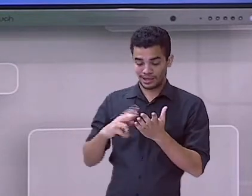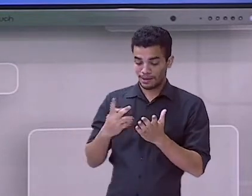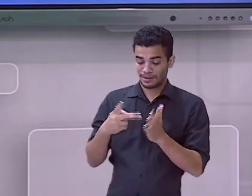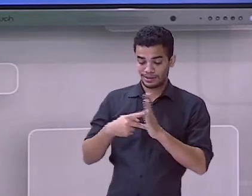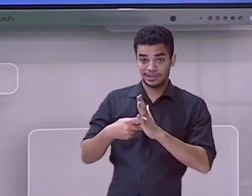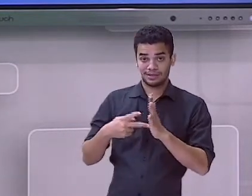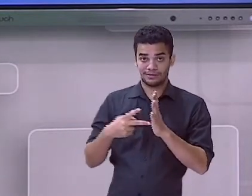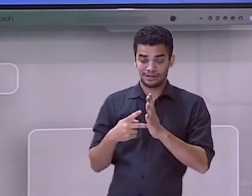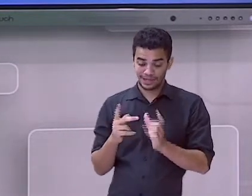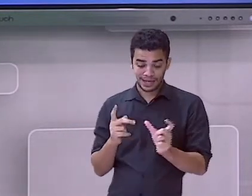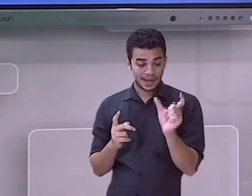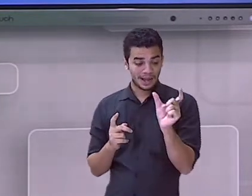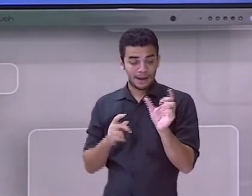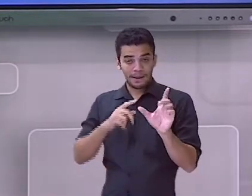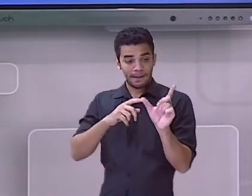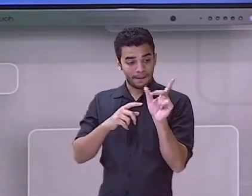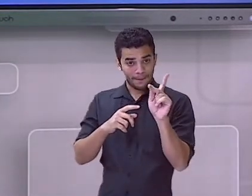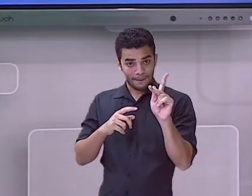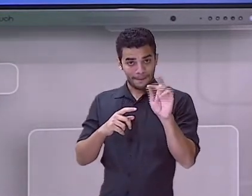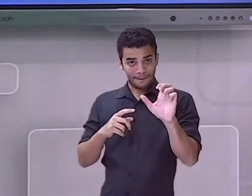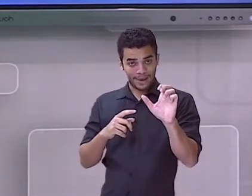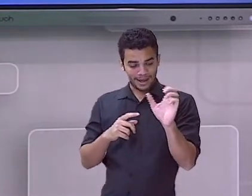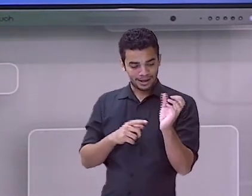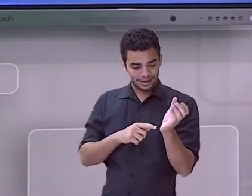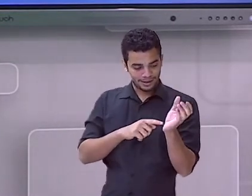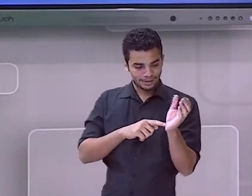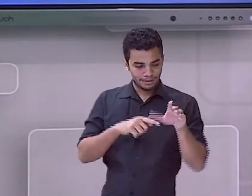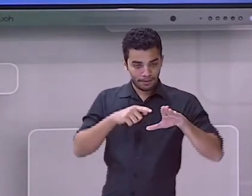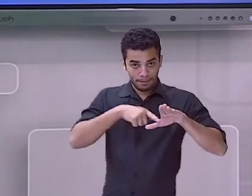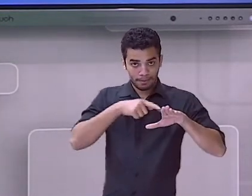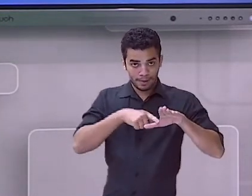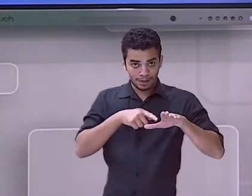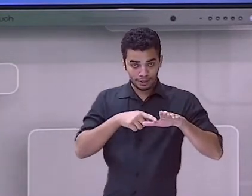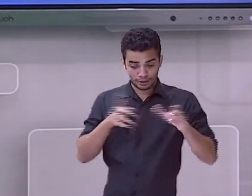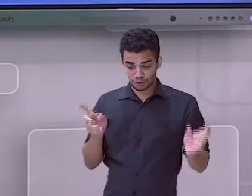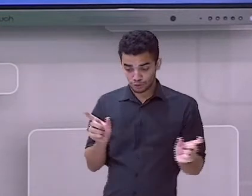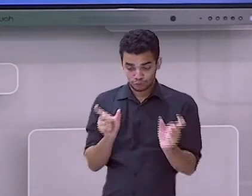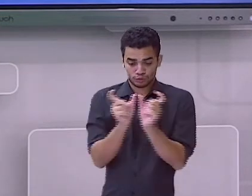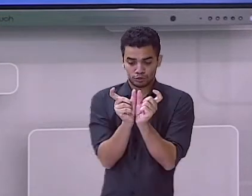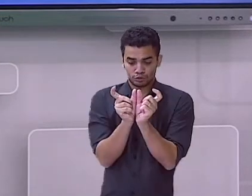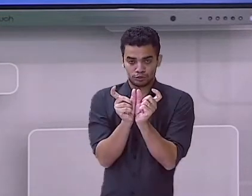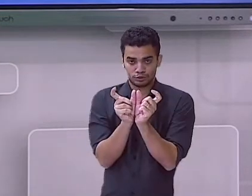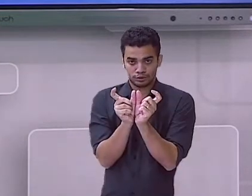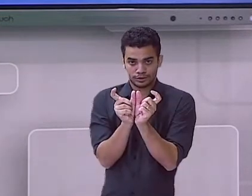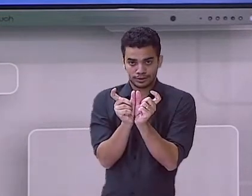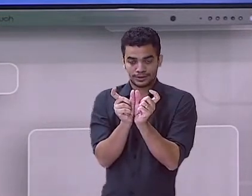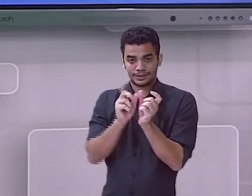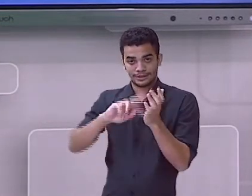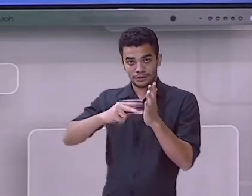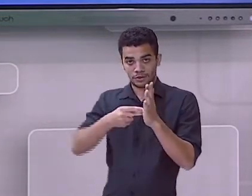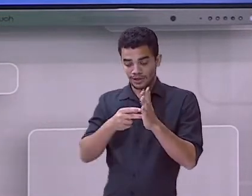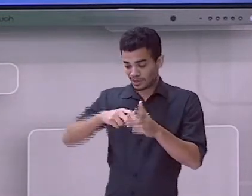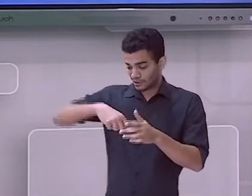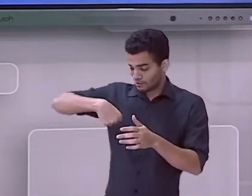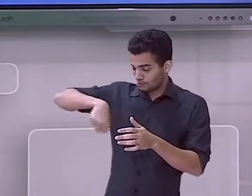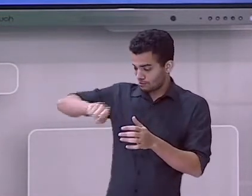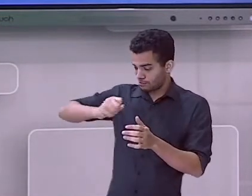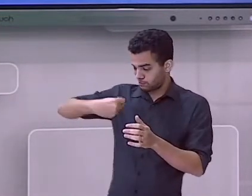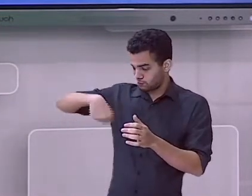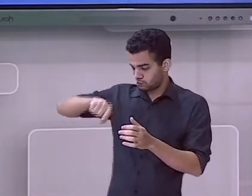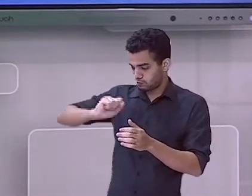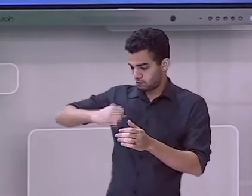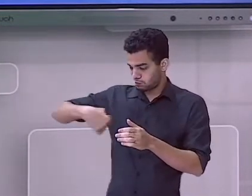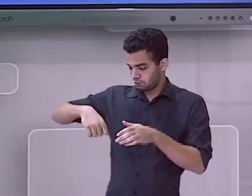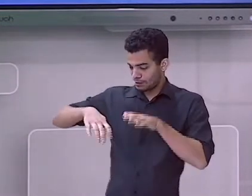organização. E os pés já conseguem ter movimento de andar mesmo, né? Que mais?